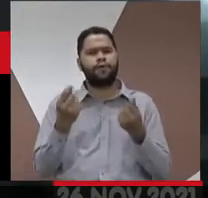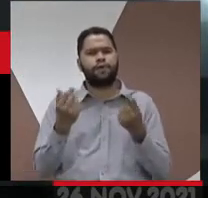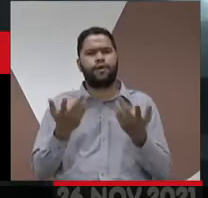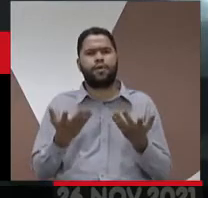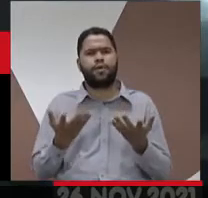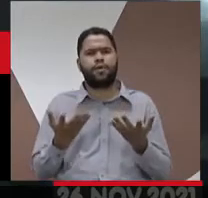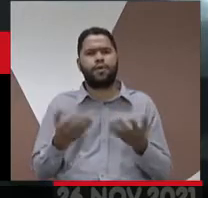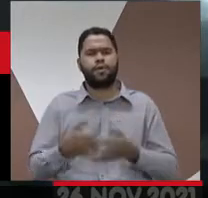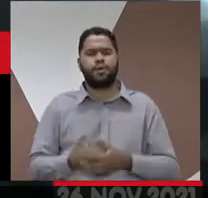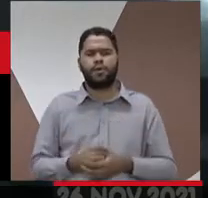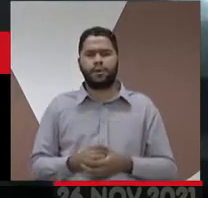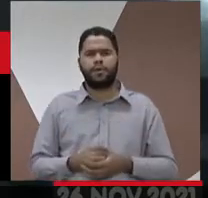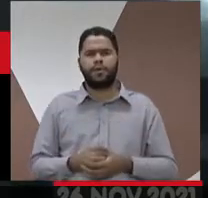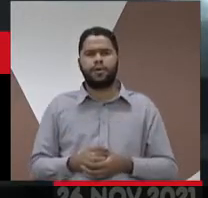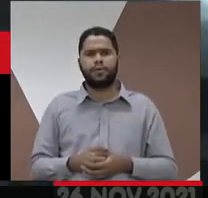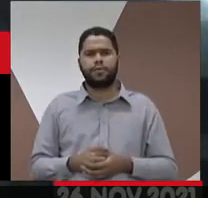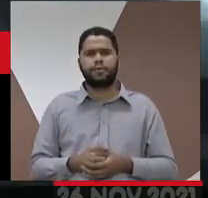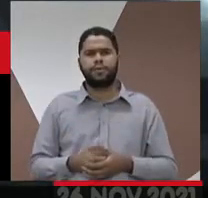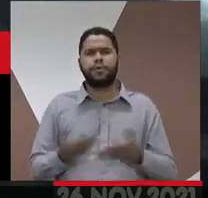Hoje,